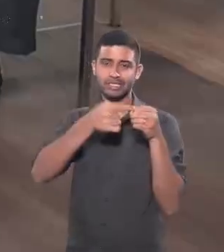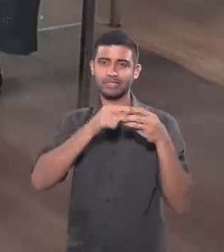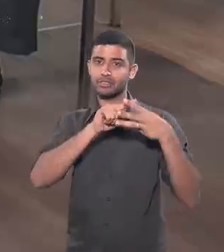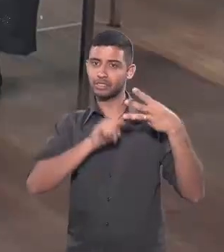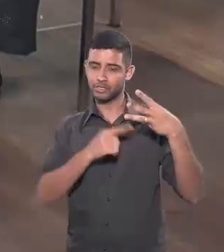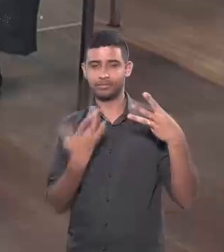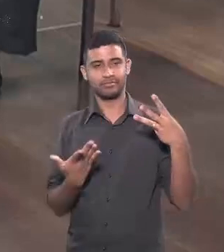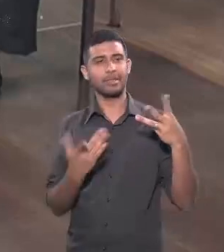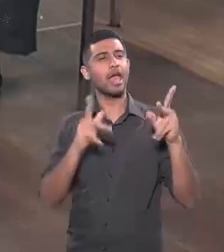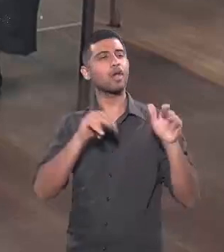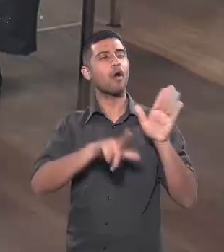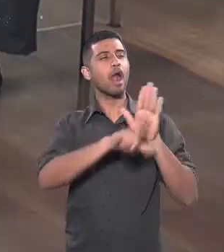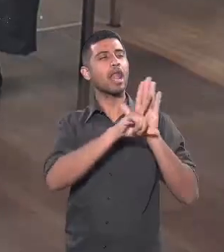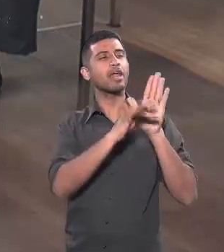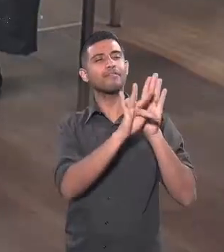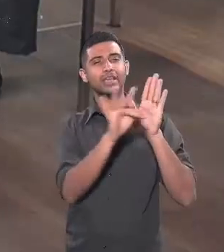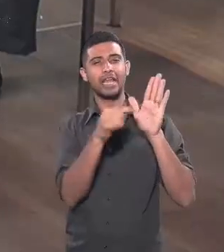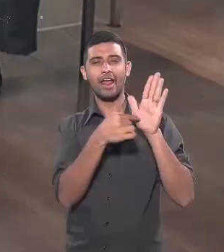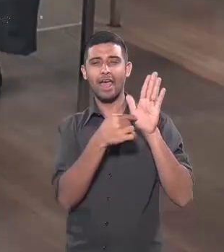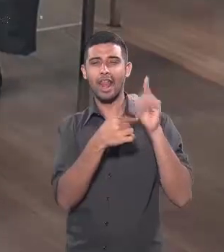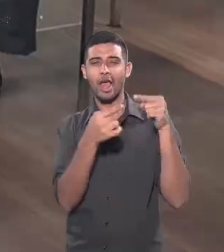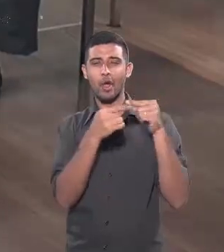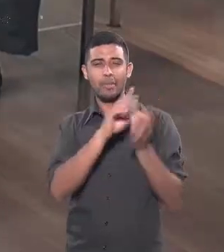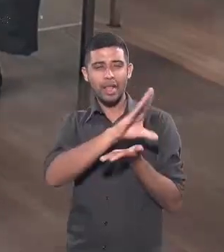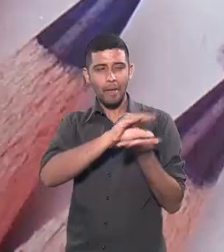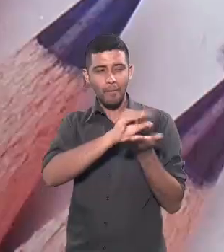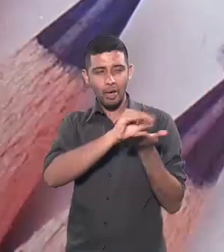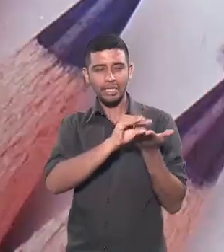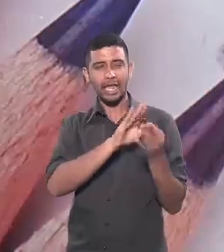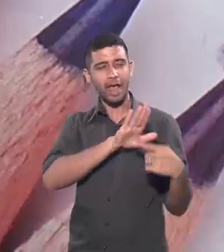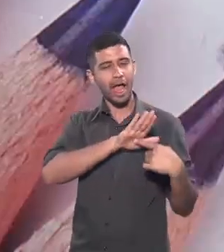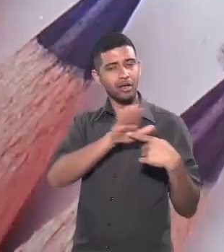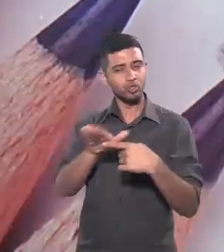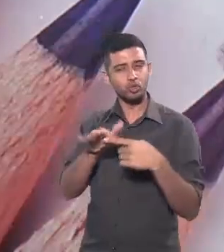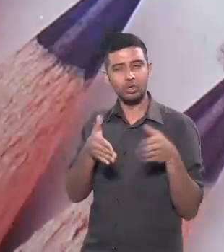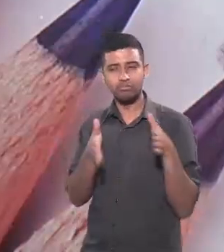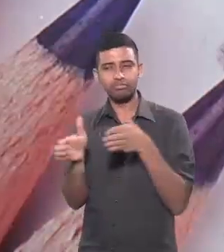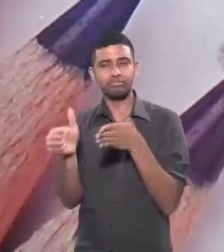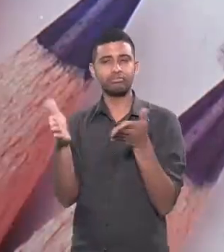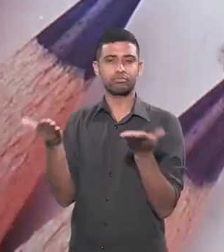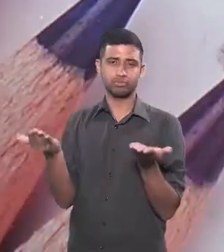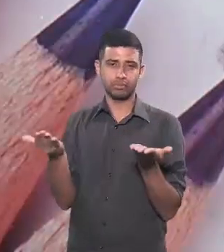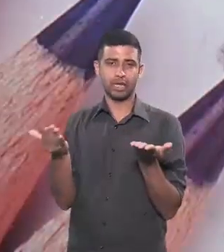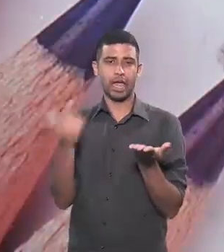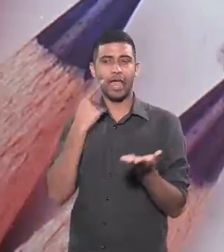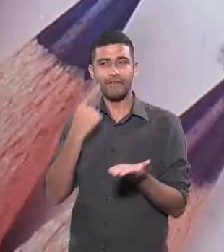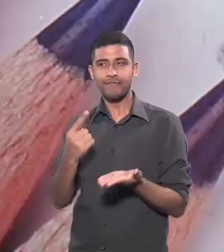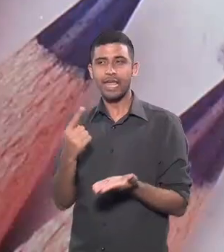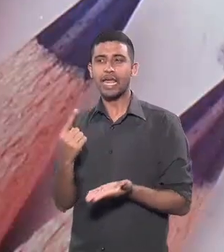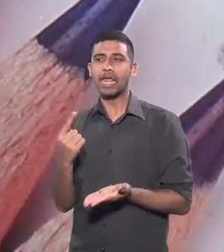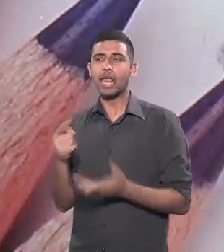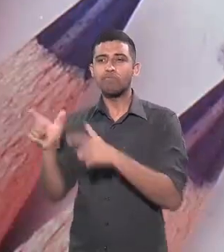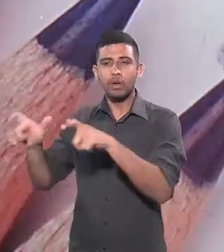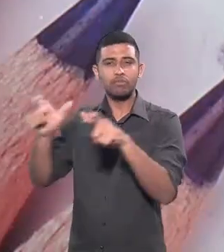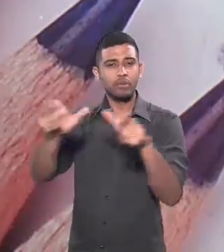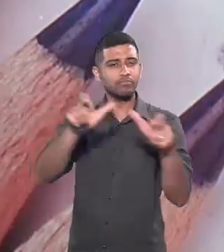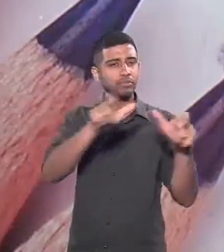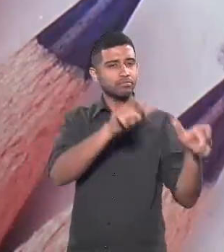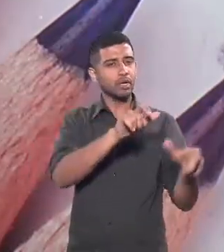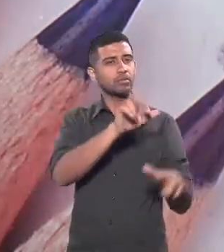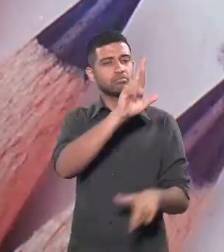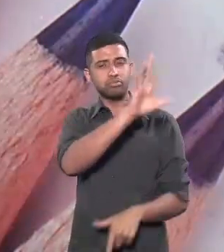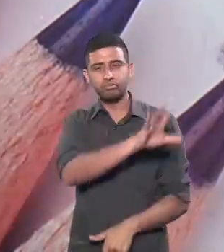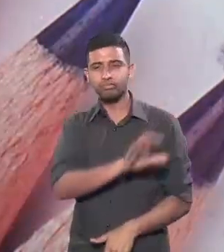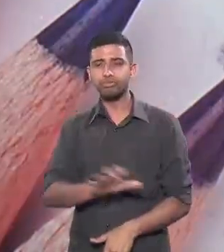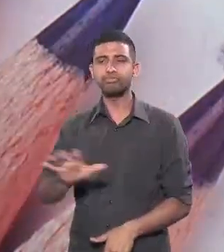gente tivesse a lei federal como um modelo, né, Sim. como um guia, vamos dizer assim. Claro. E aí, de acordo com a realidade de cada local, de